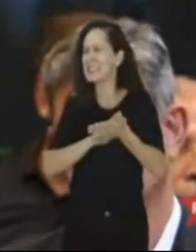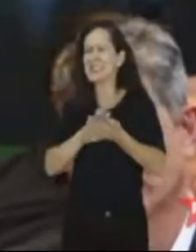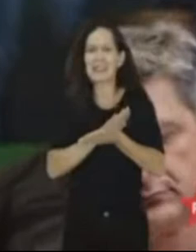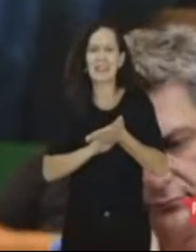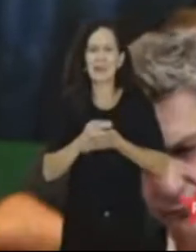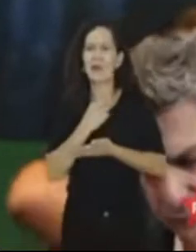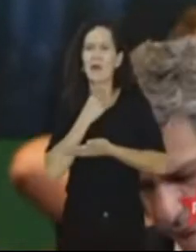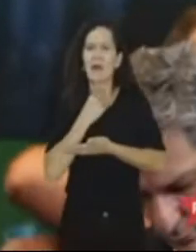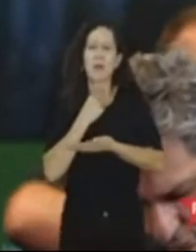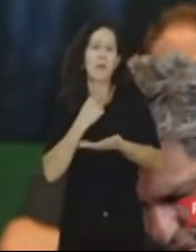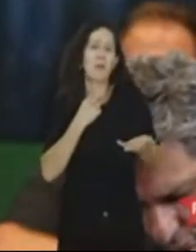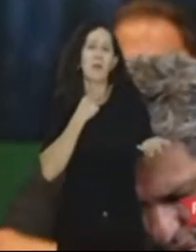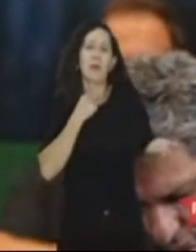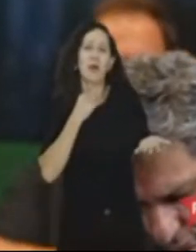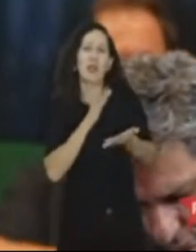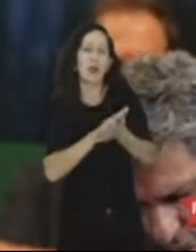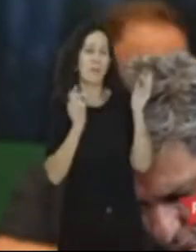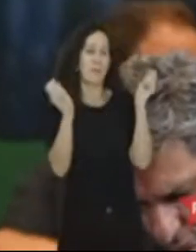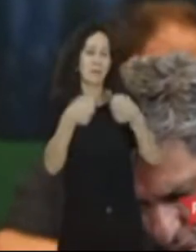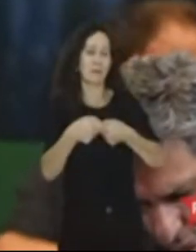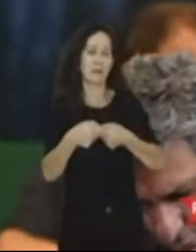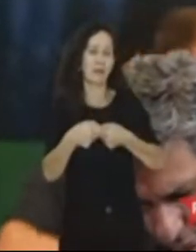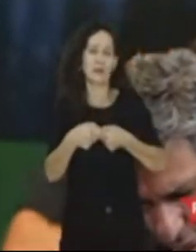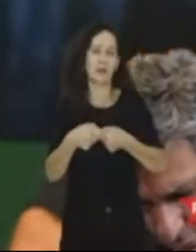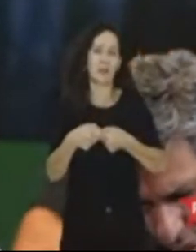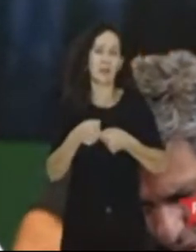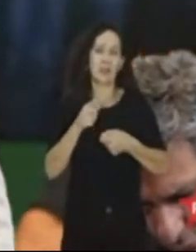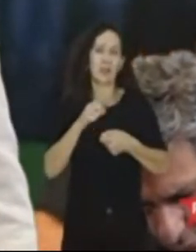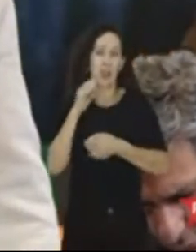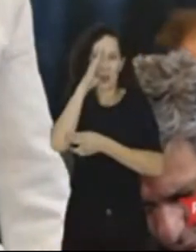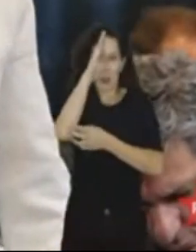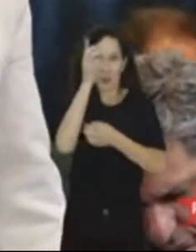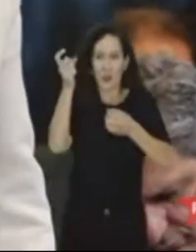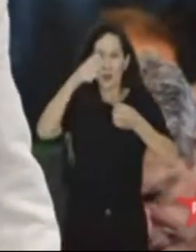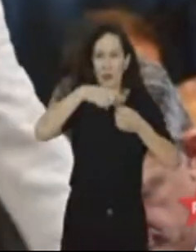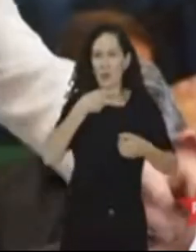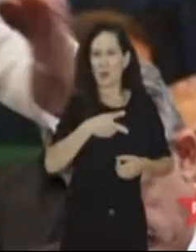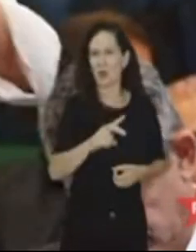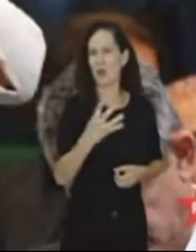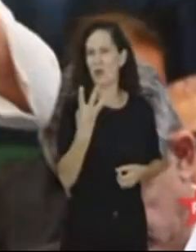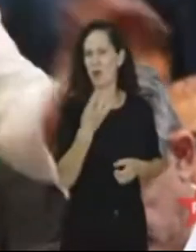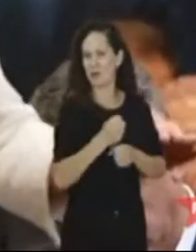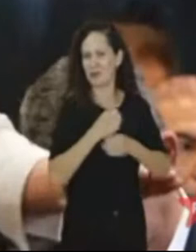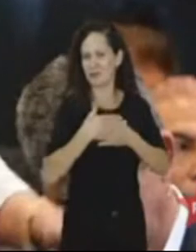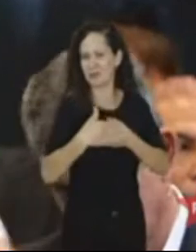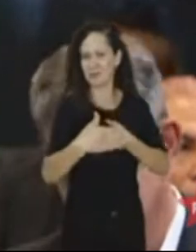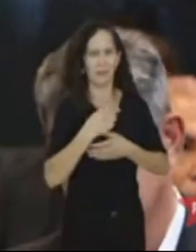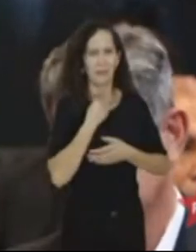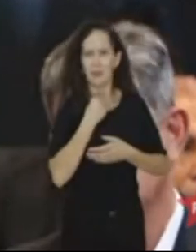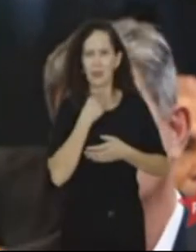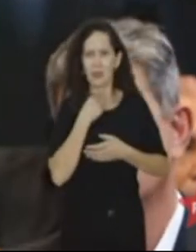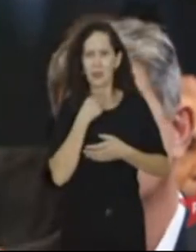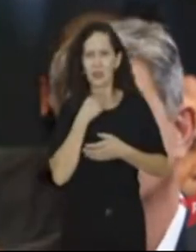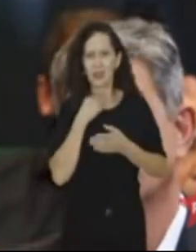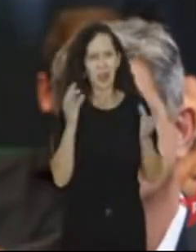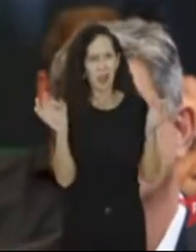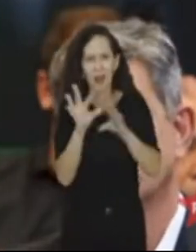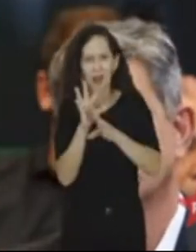nenhuma possibilidade de ter Bolsonaro por mais 4 anos. Nós precisamos extirpar